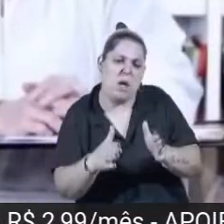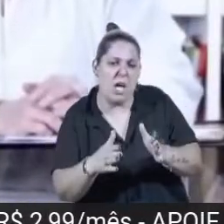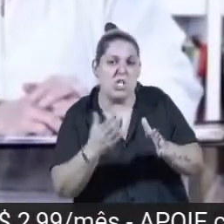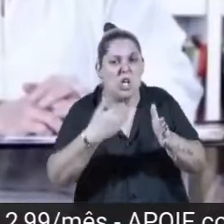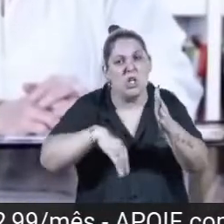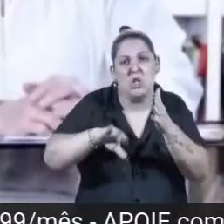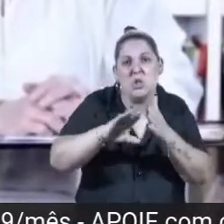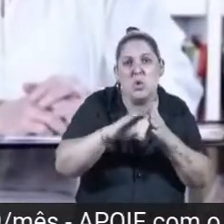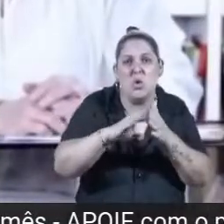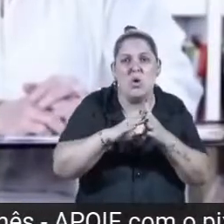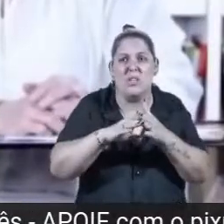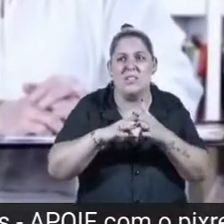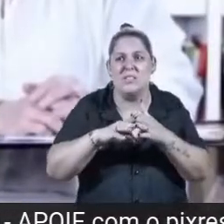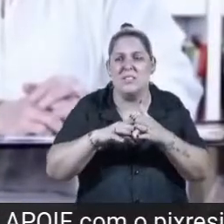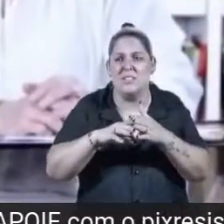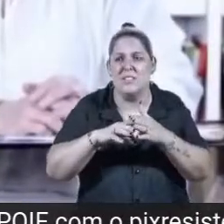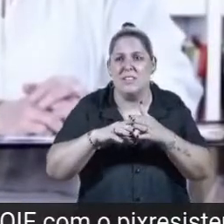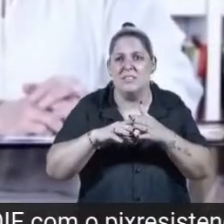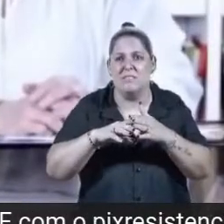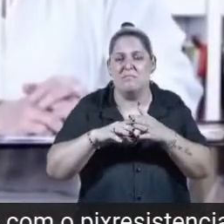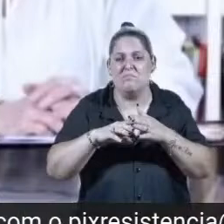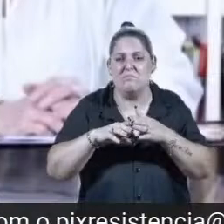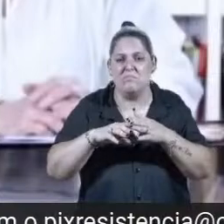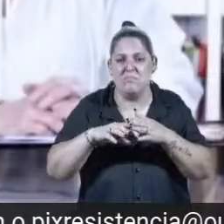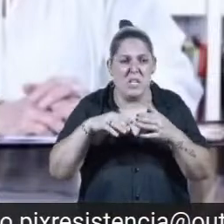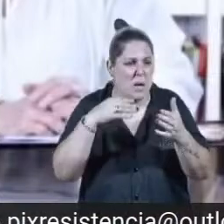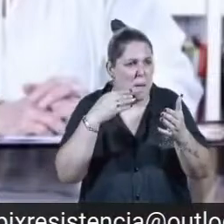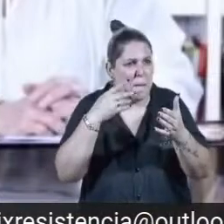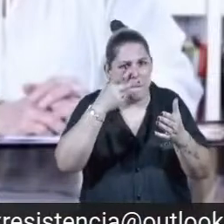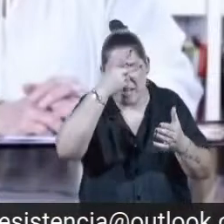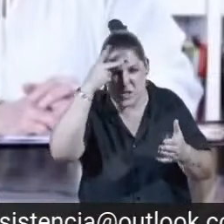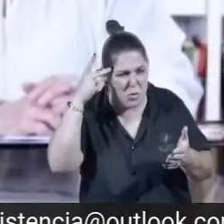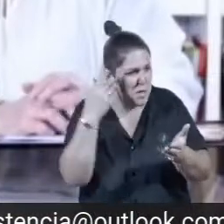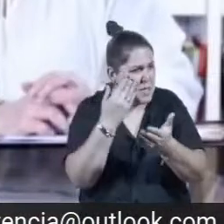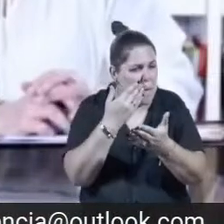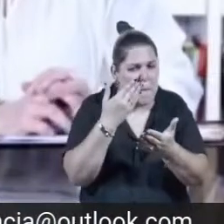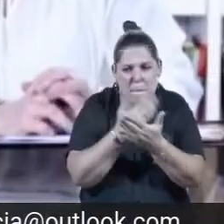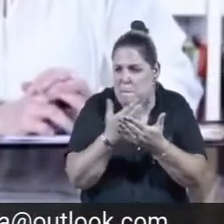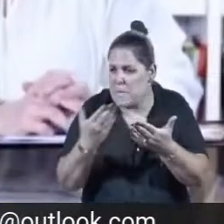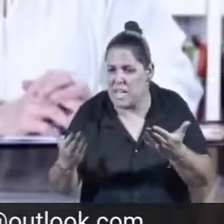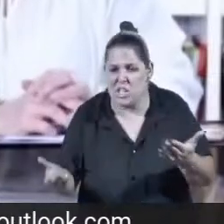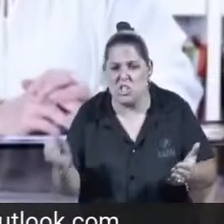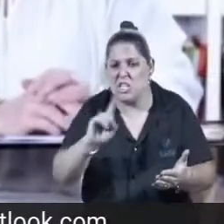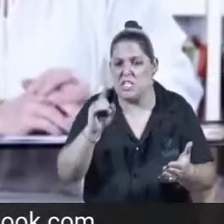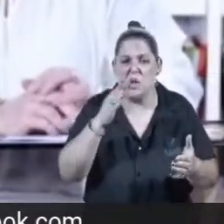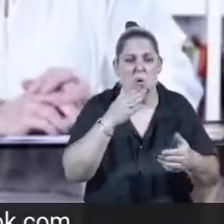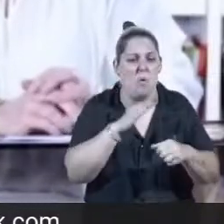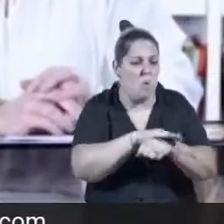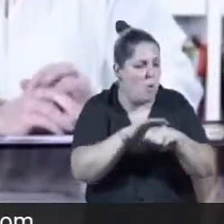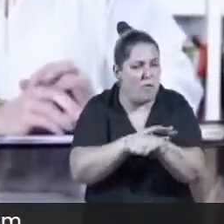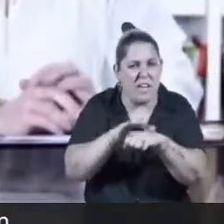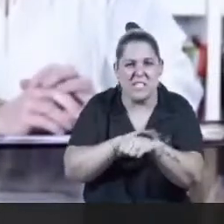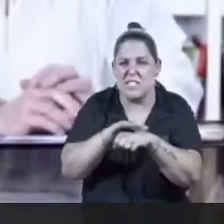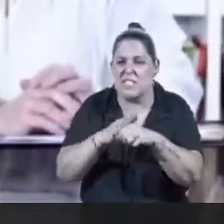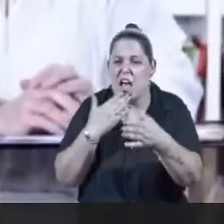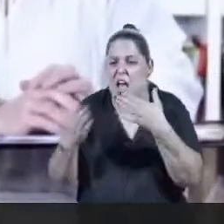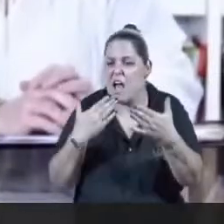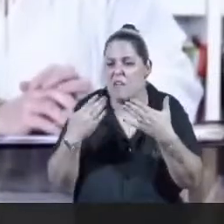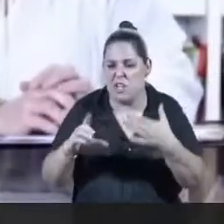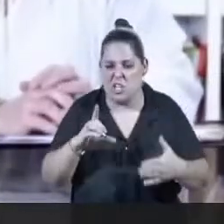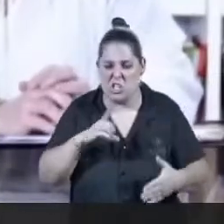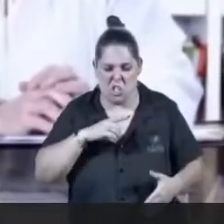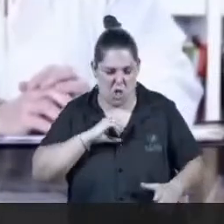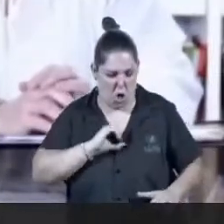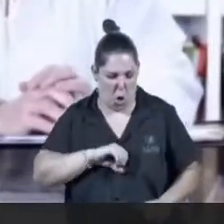todas viviam na clandestinidade. Muitas vezes as pessoas não conversavam entre si, as pessoas se odiavam, porque as pessoas tinham